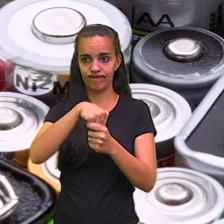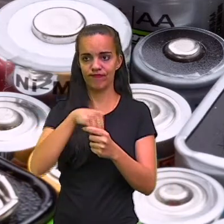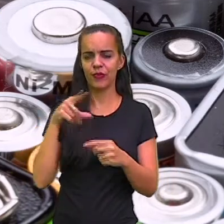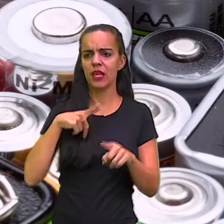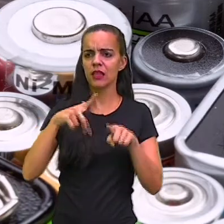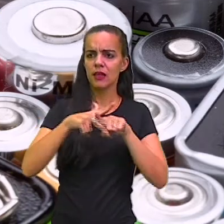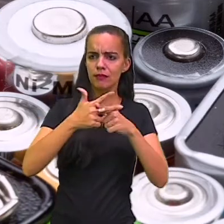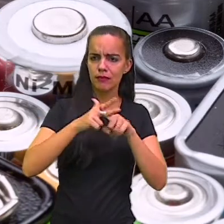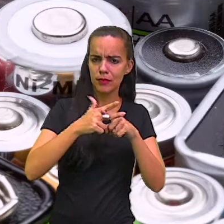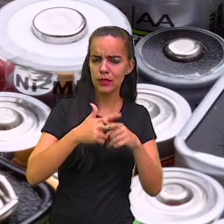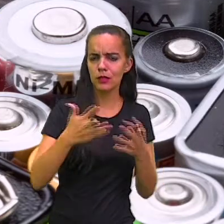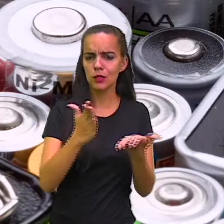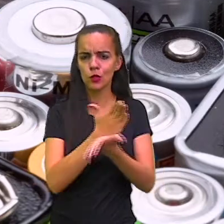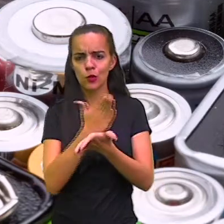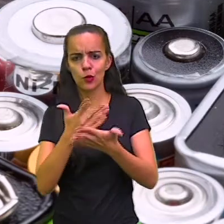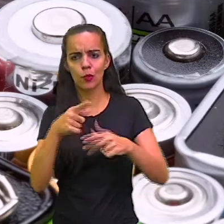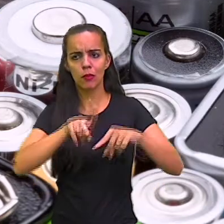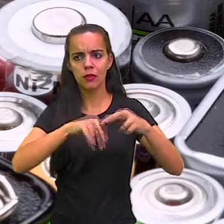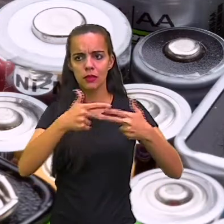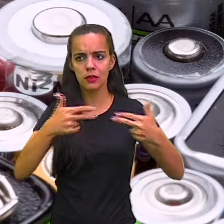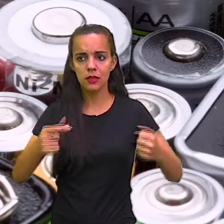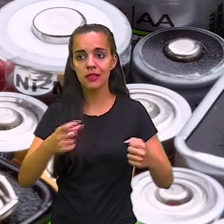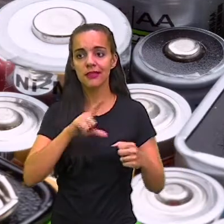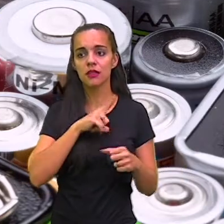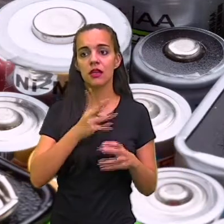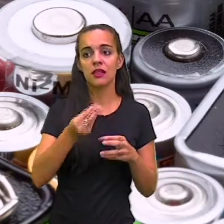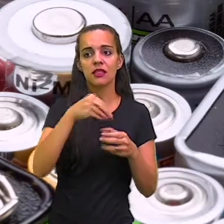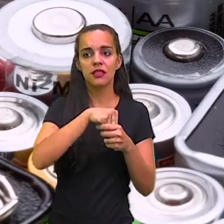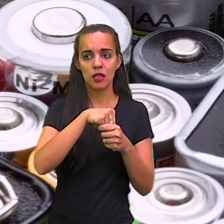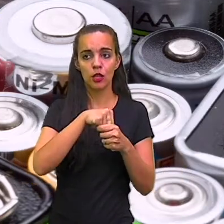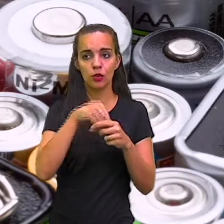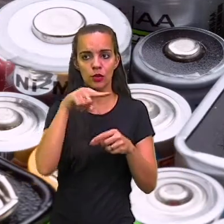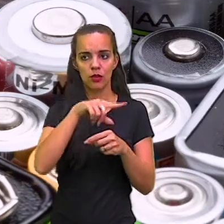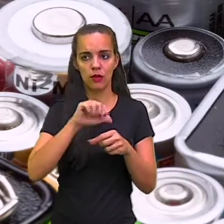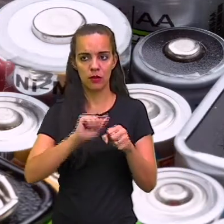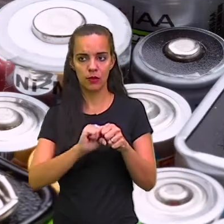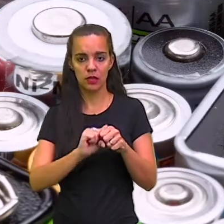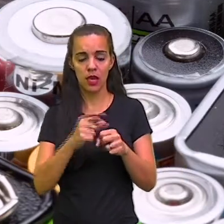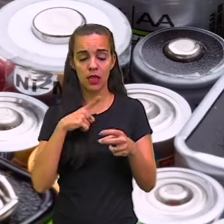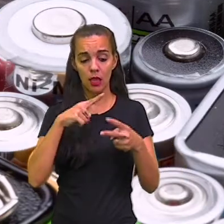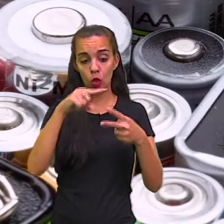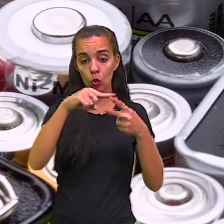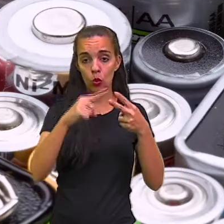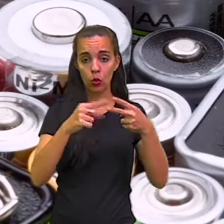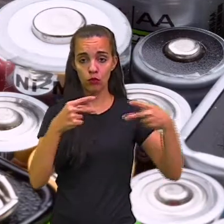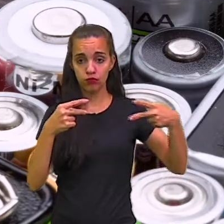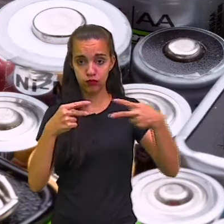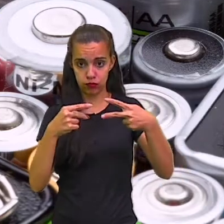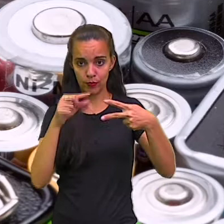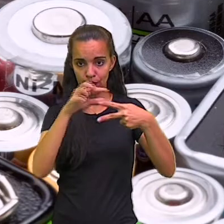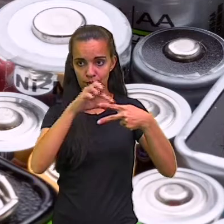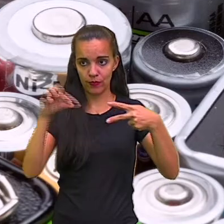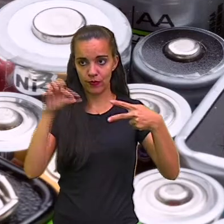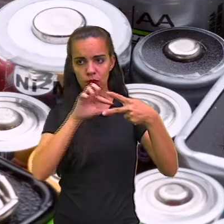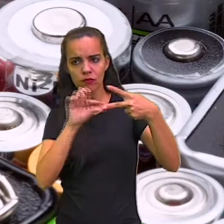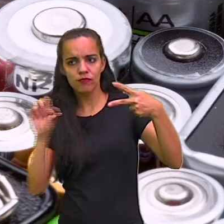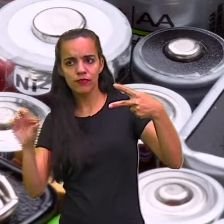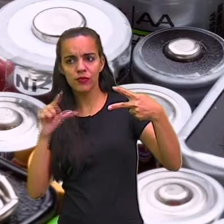manutenção de equipamentos eletrônicos do aparelho tá em dois fios metálicos